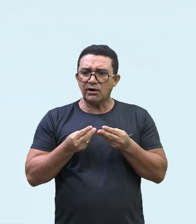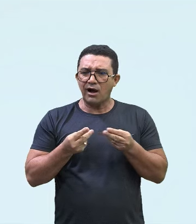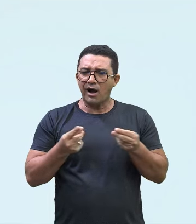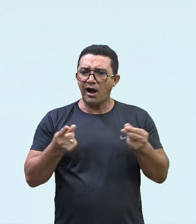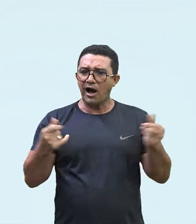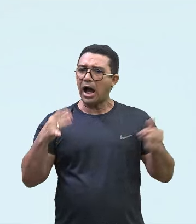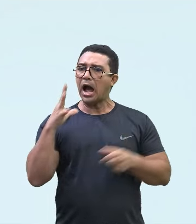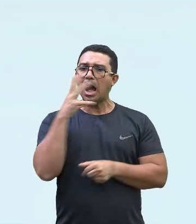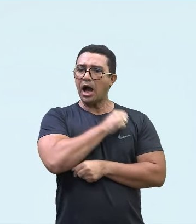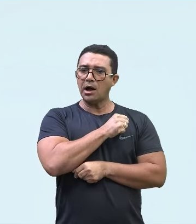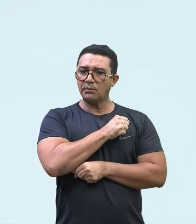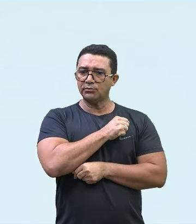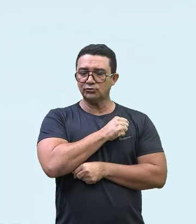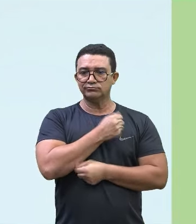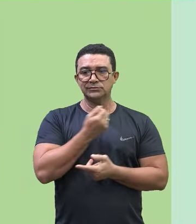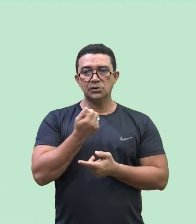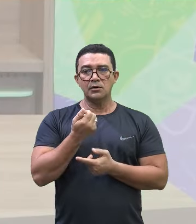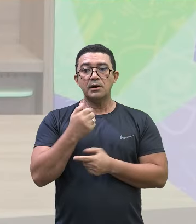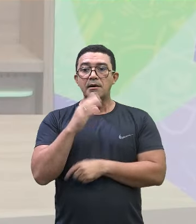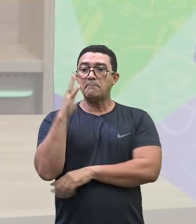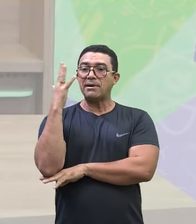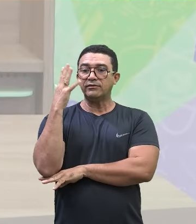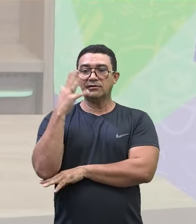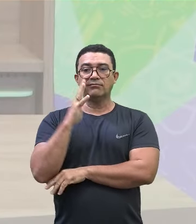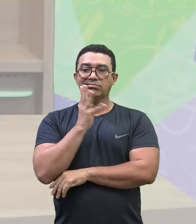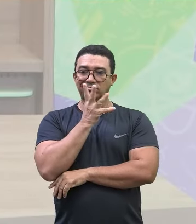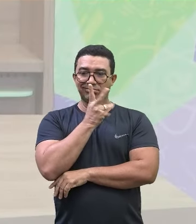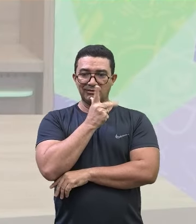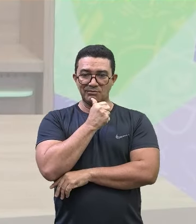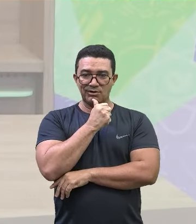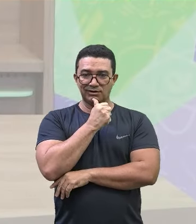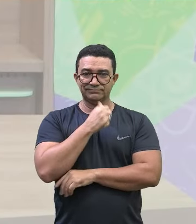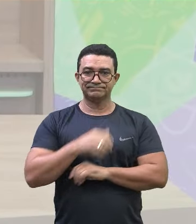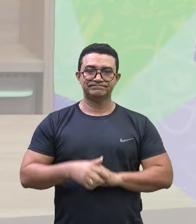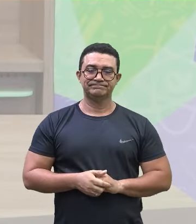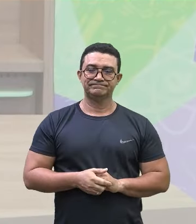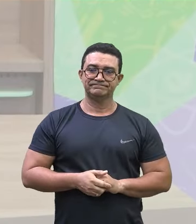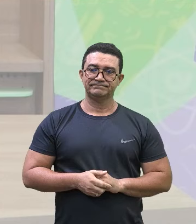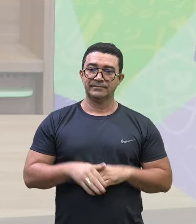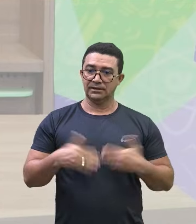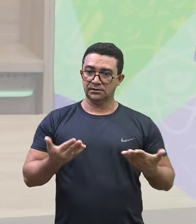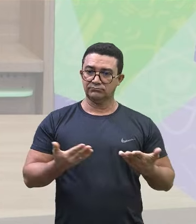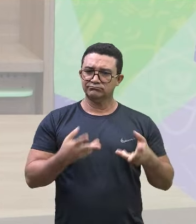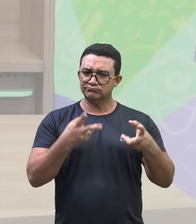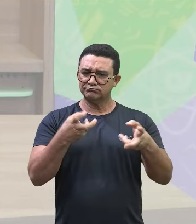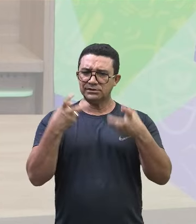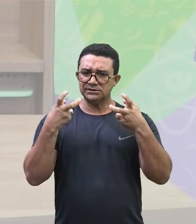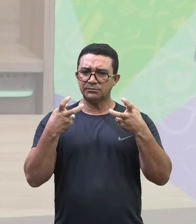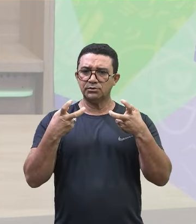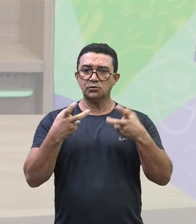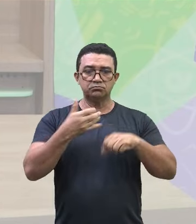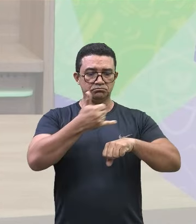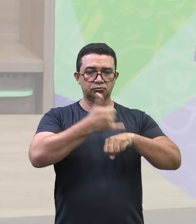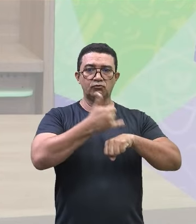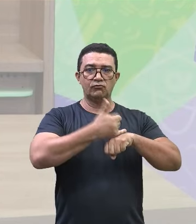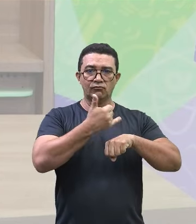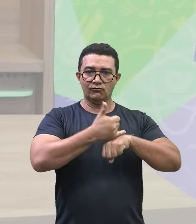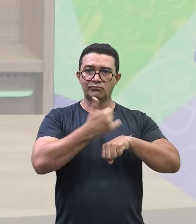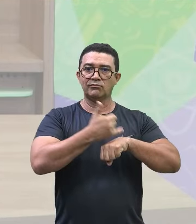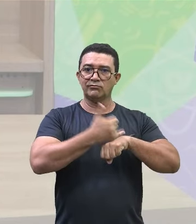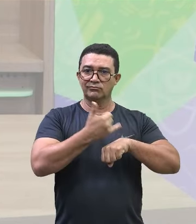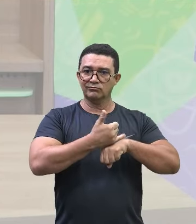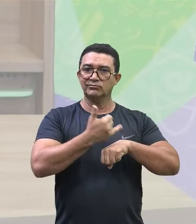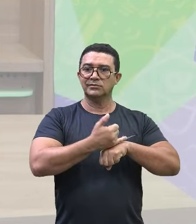mais rápido do que na madeira. Então, como você pode ver, o aço vai fazer